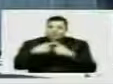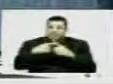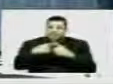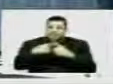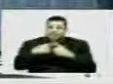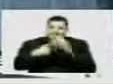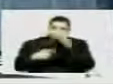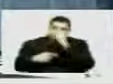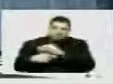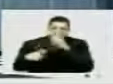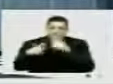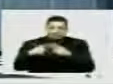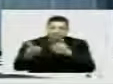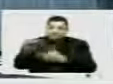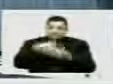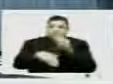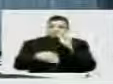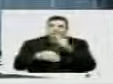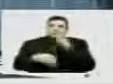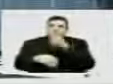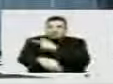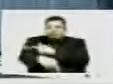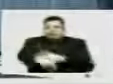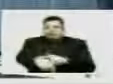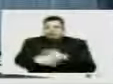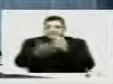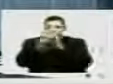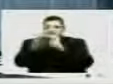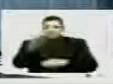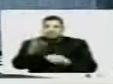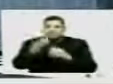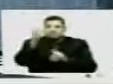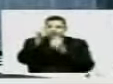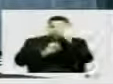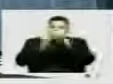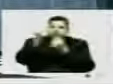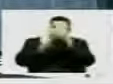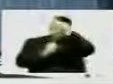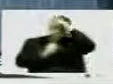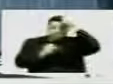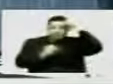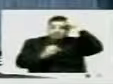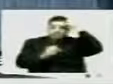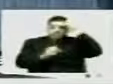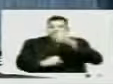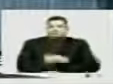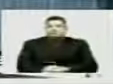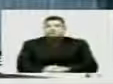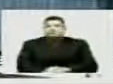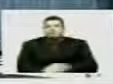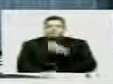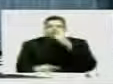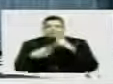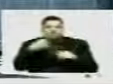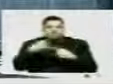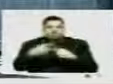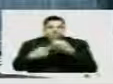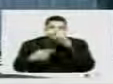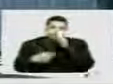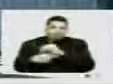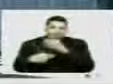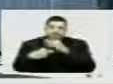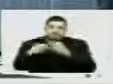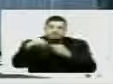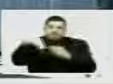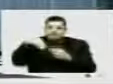mais devastador ainda no que diz respeito à atividade industrial no polo industrial de Manaus. Portanto, o efeito